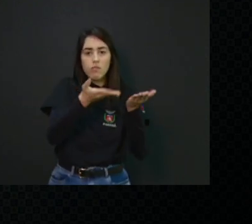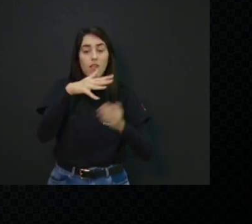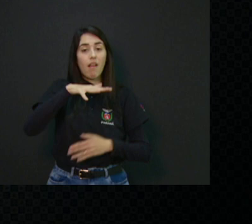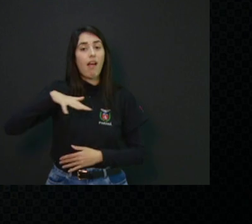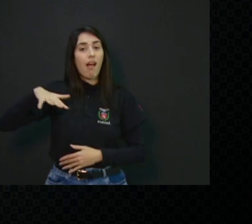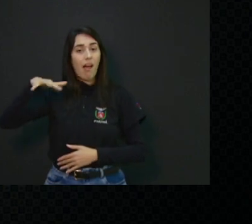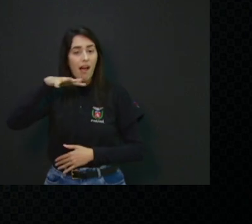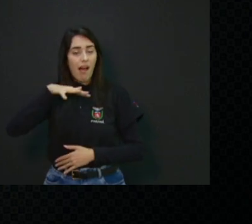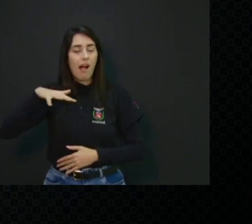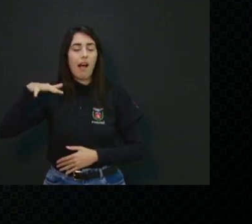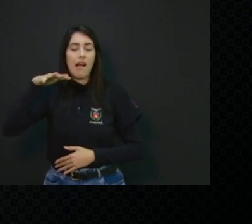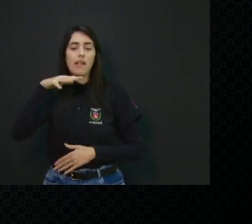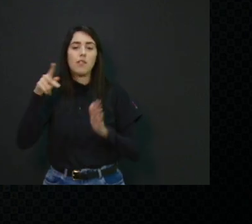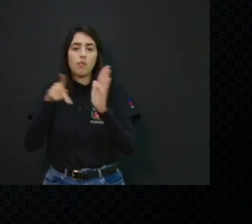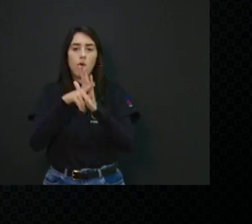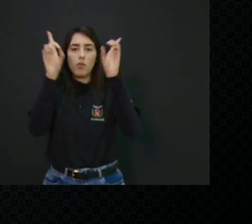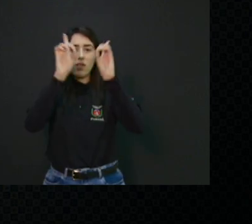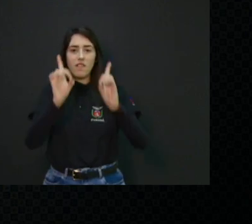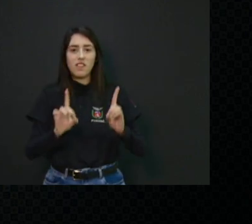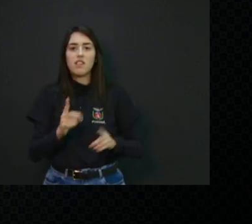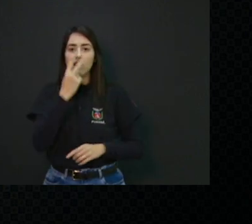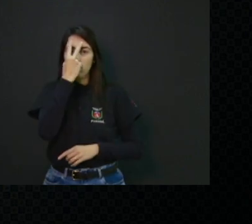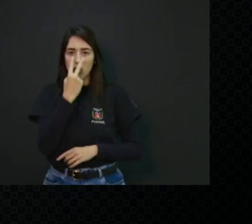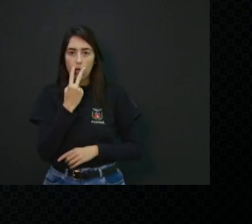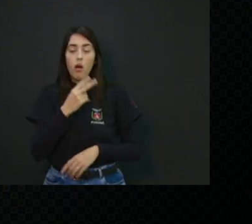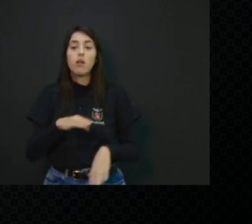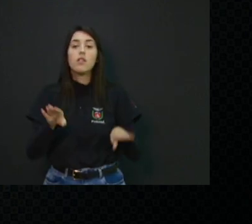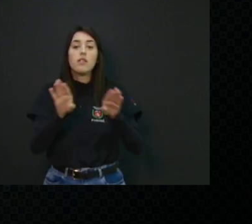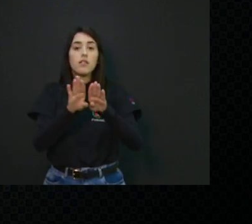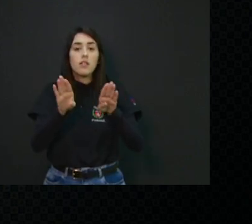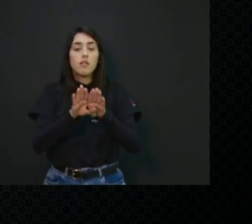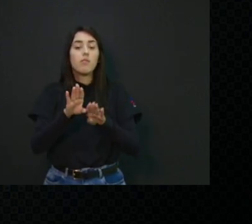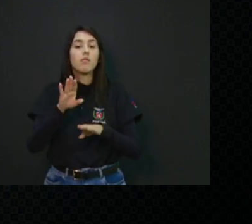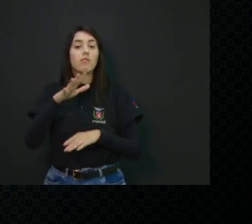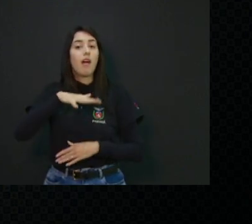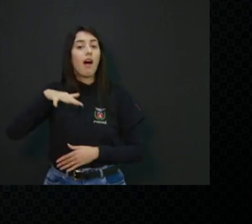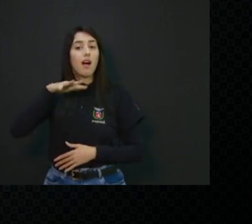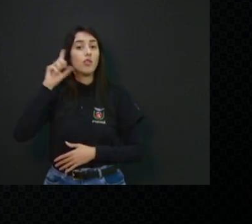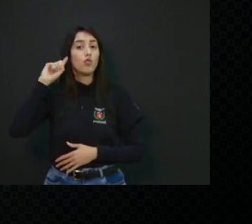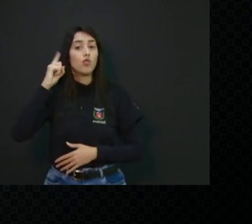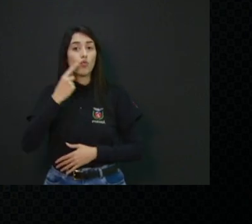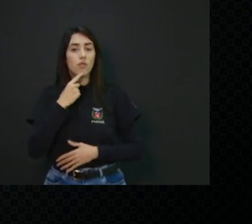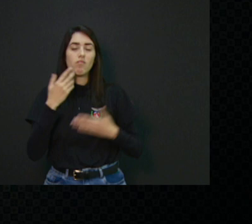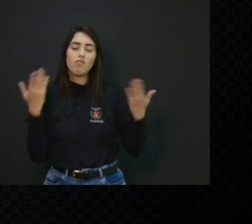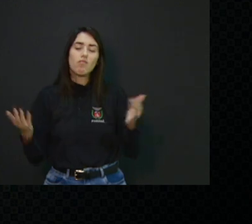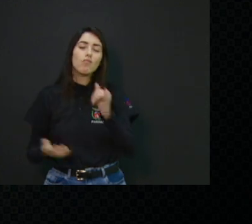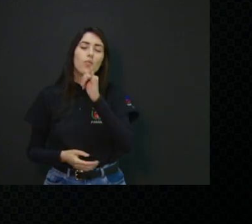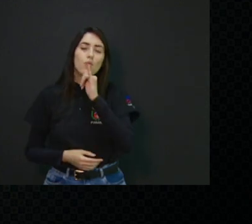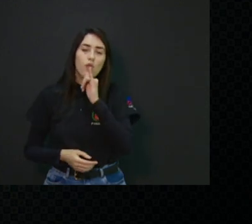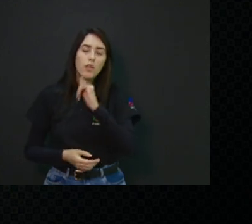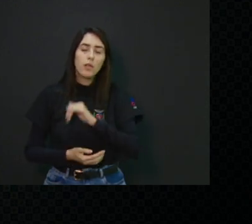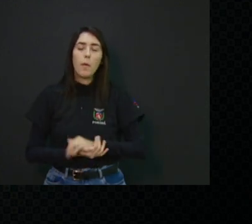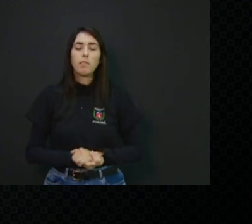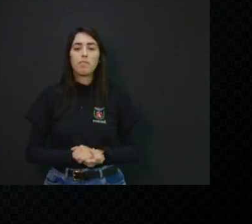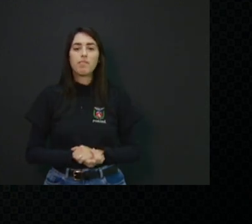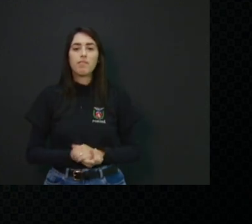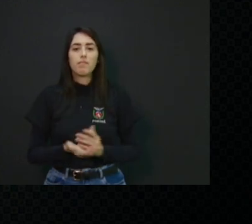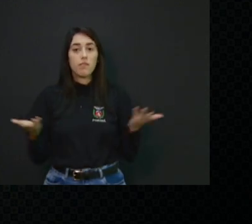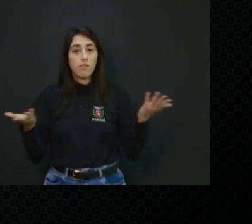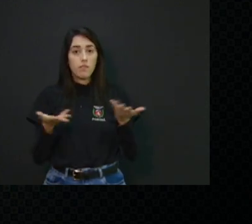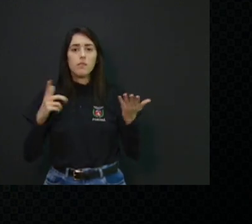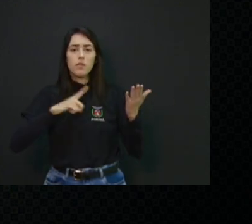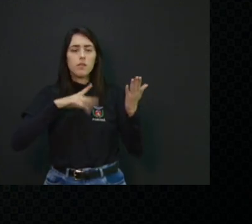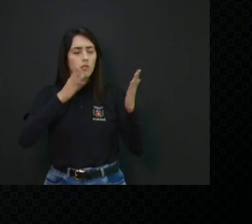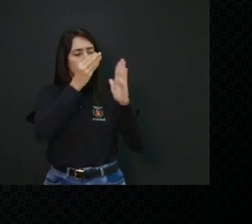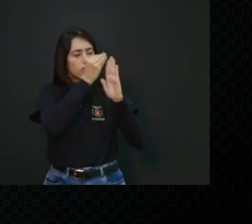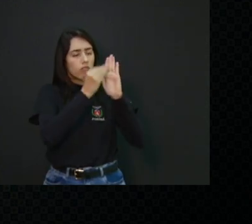visão, né, da deficiência visual e também da surdez. Então, por exemplo, né, os que nós temos registros da